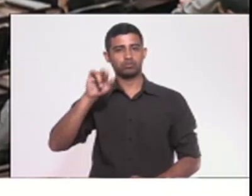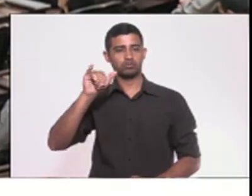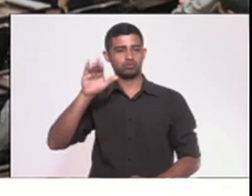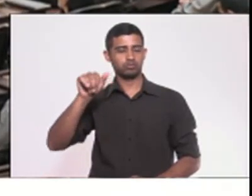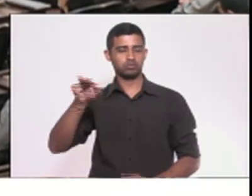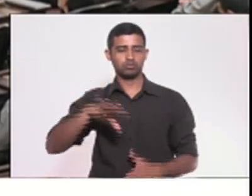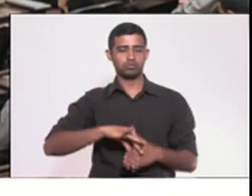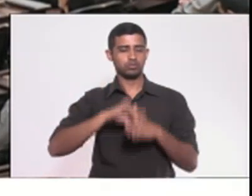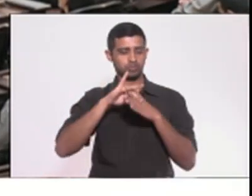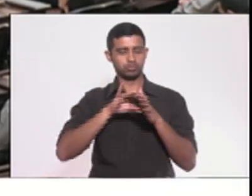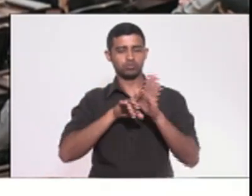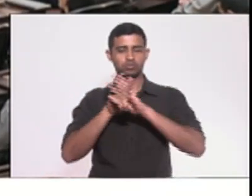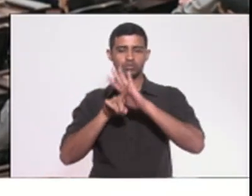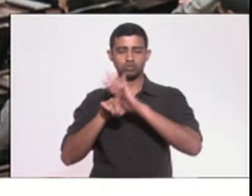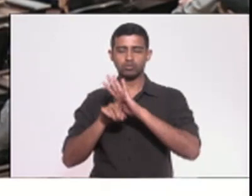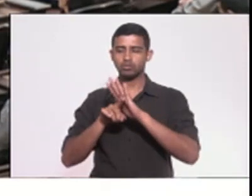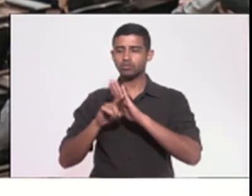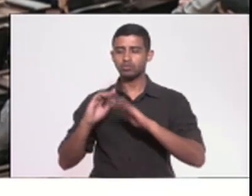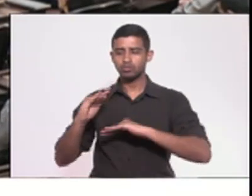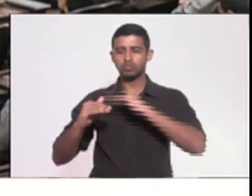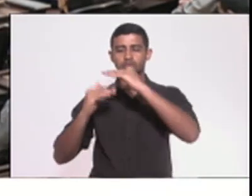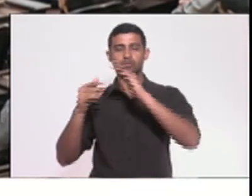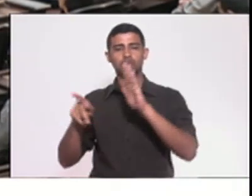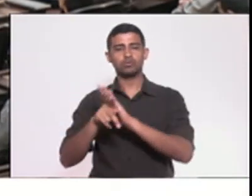pesquisa e desenvolvimento da Embrapa